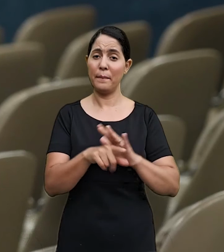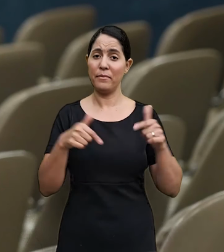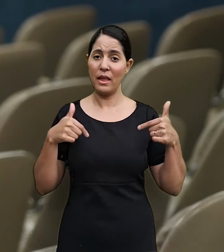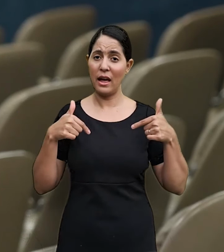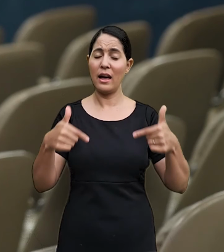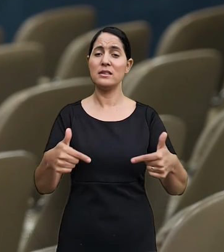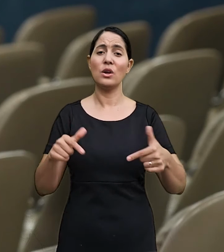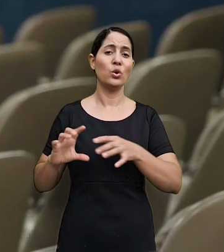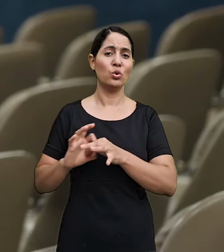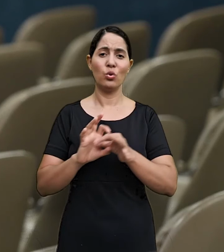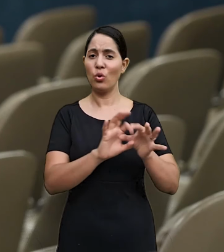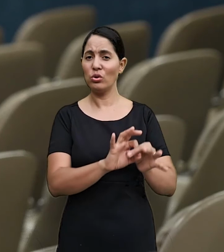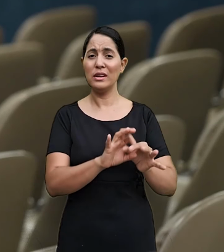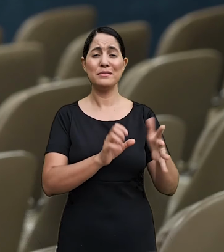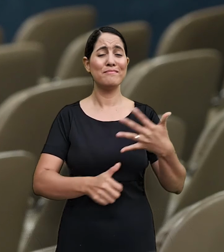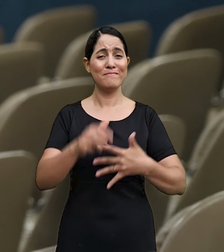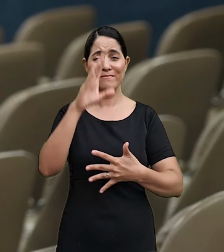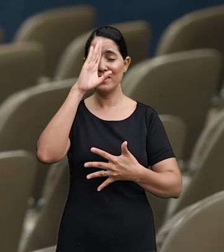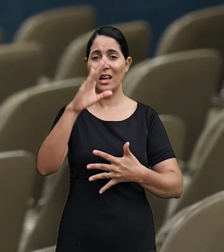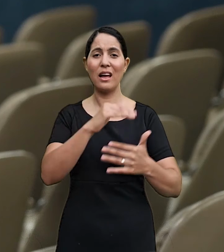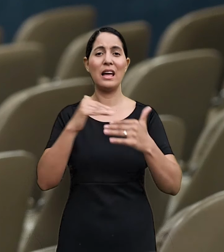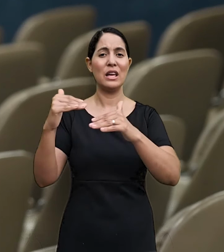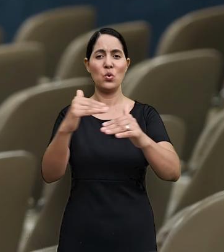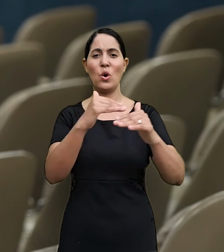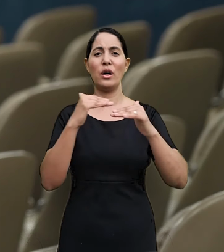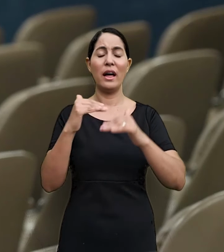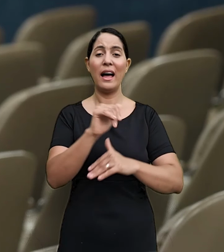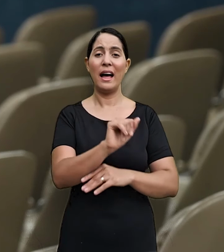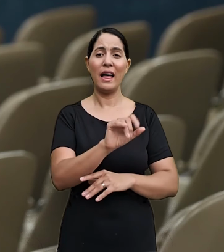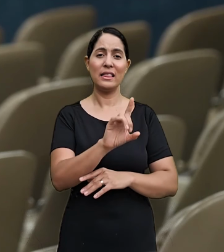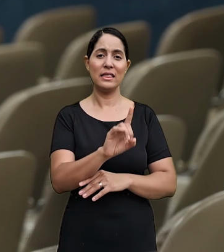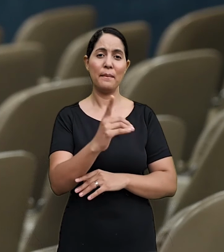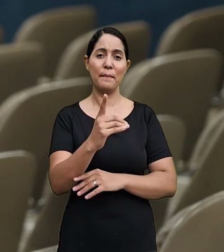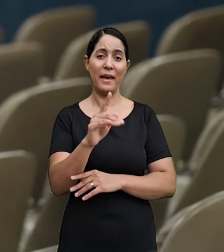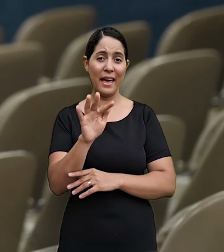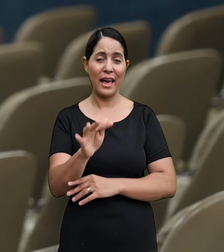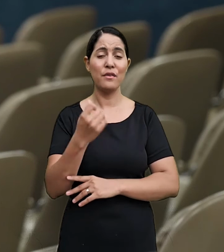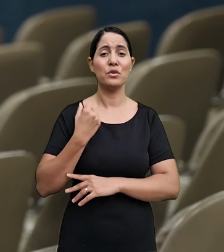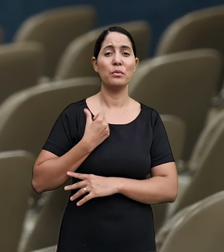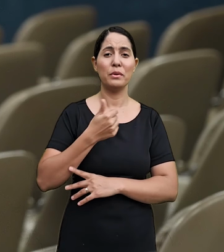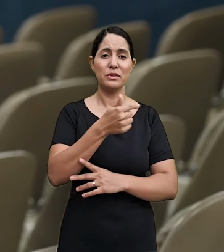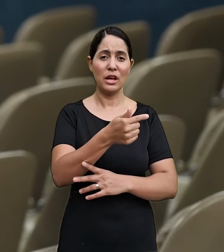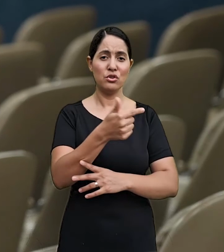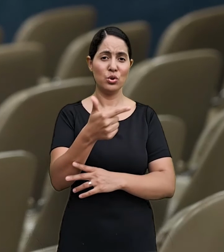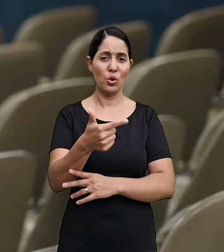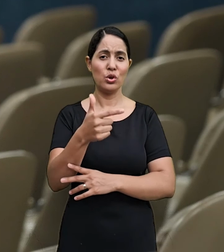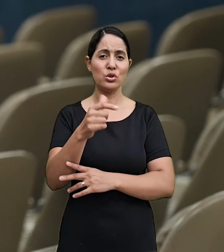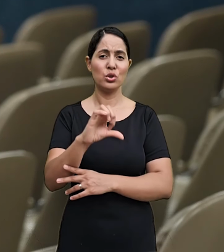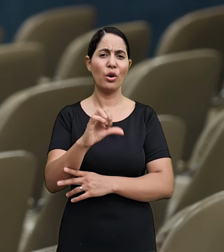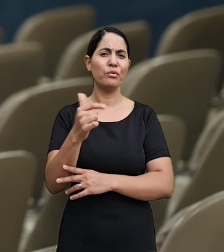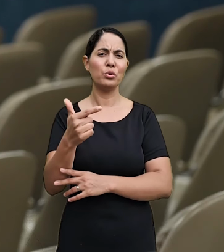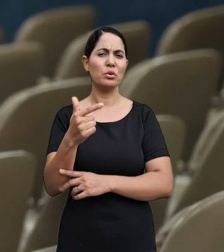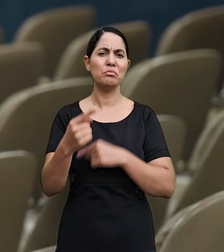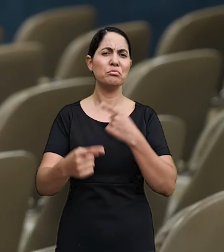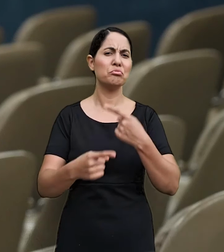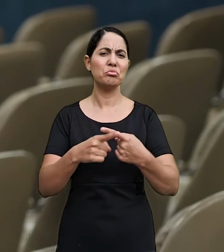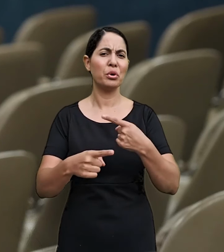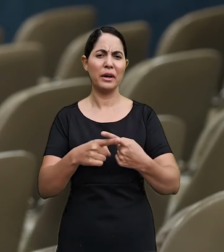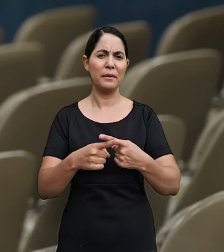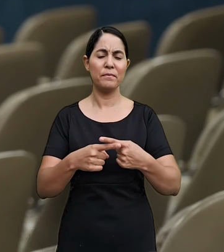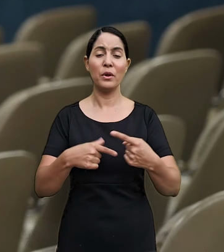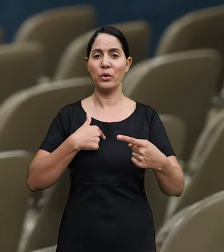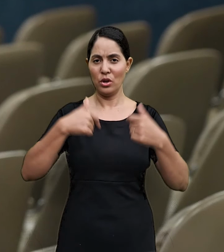de preceito fundamental, justamente o preceito da igualdade, a DPF 7292. Fundada em quê?